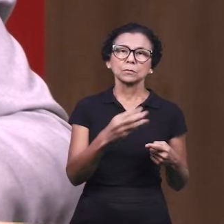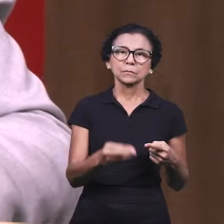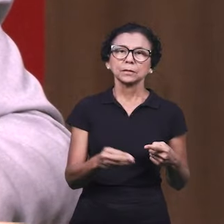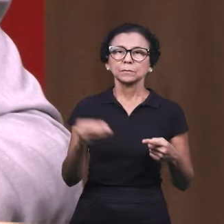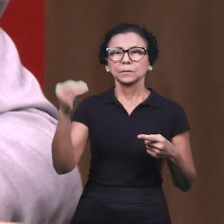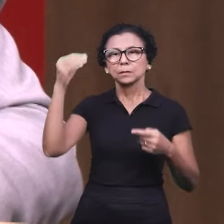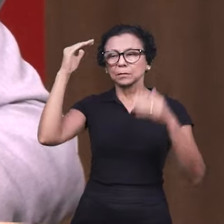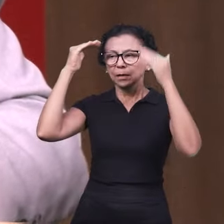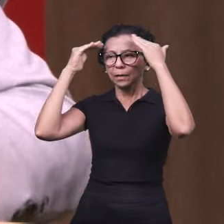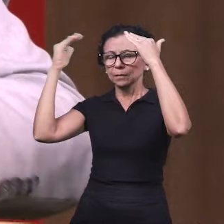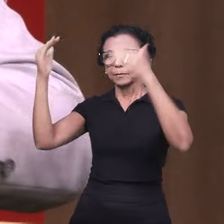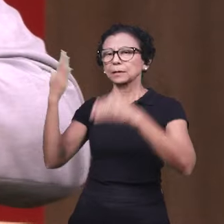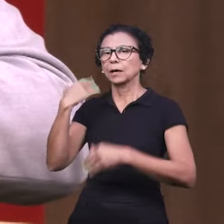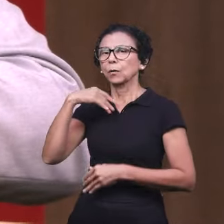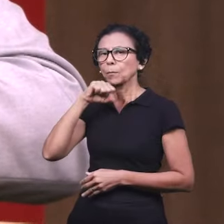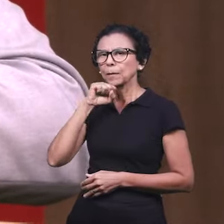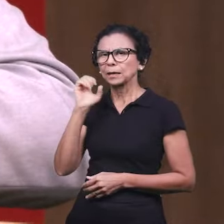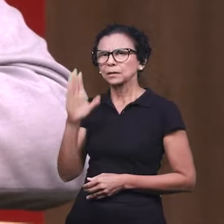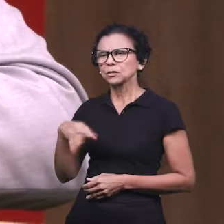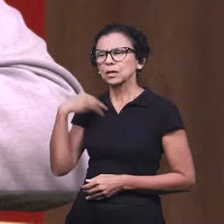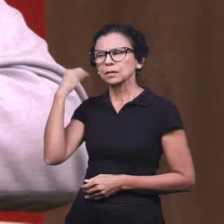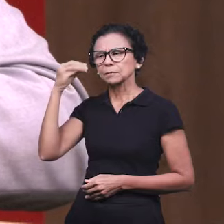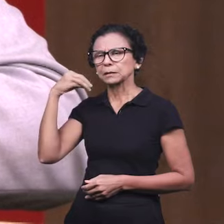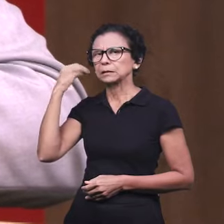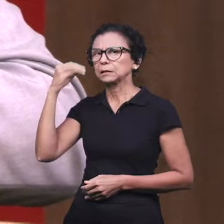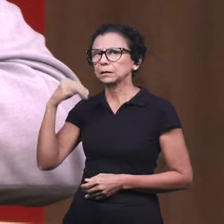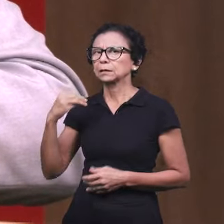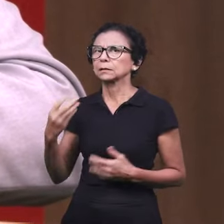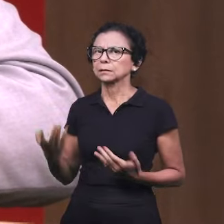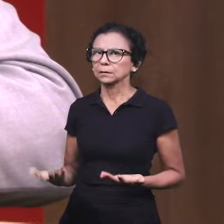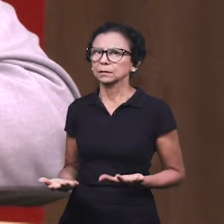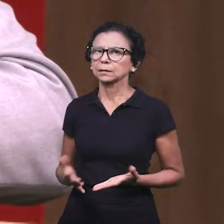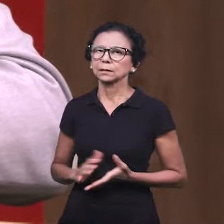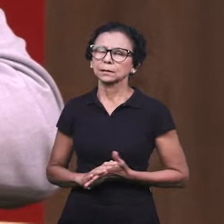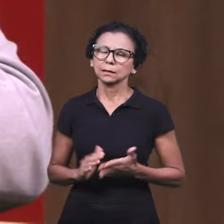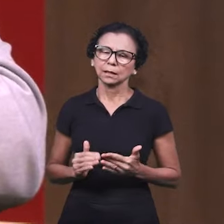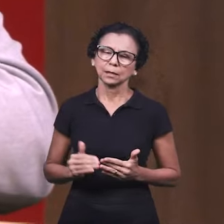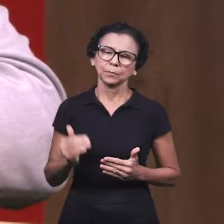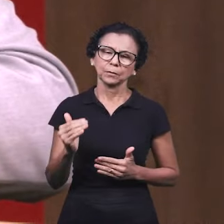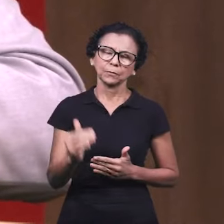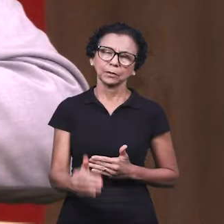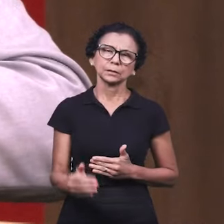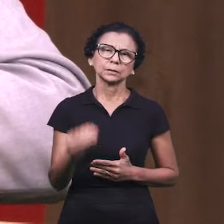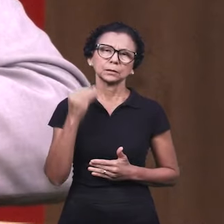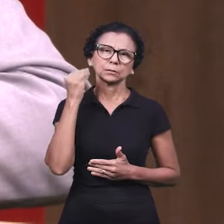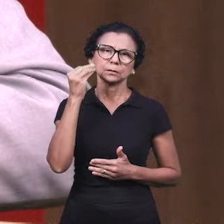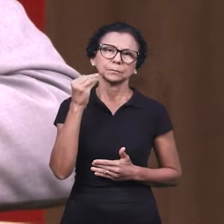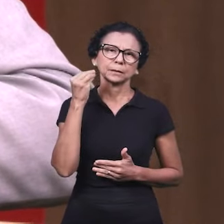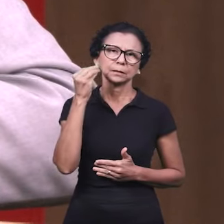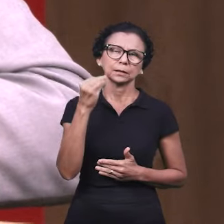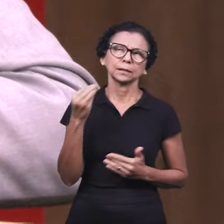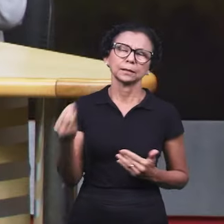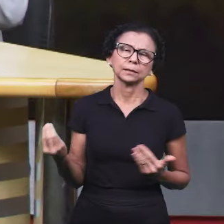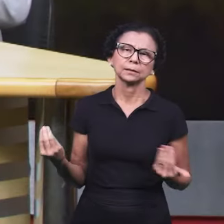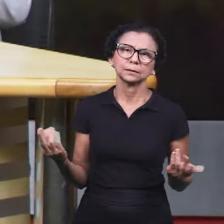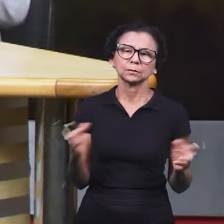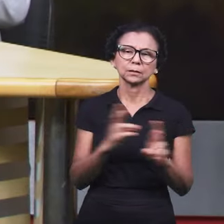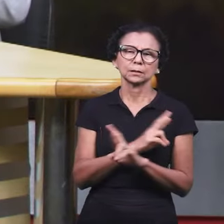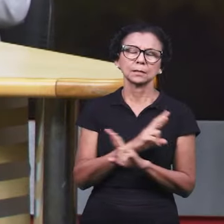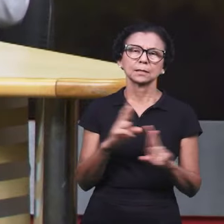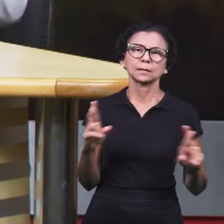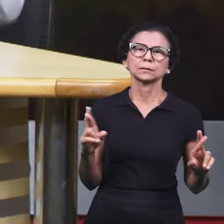e a partir daí você tem uma relação de de complementariedade ou seja de de de